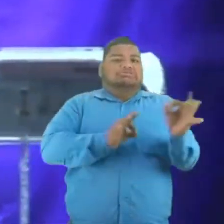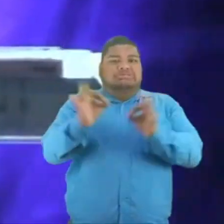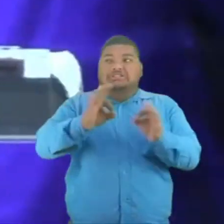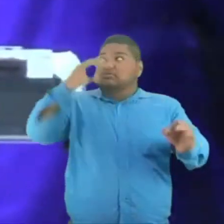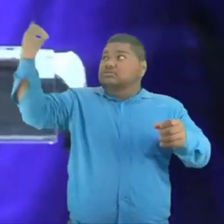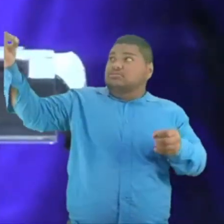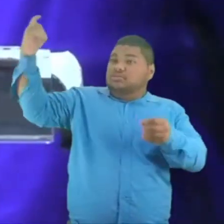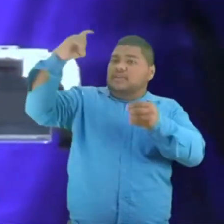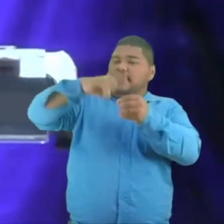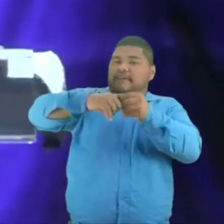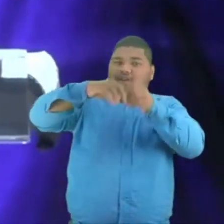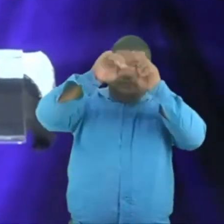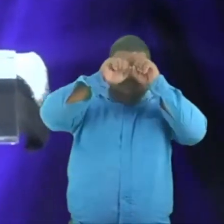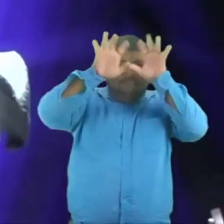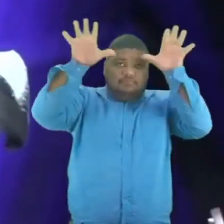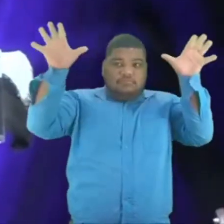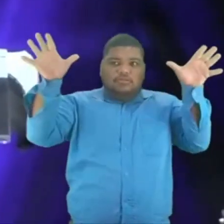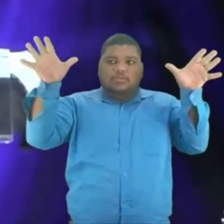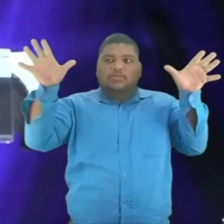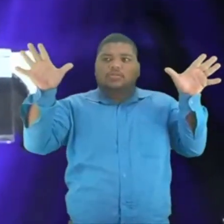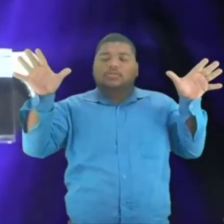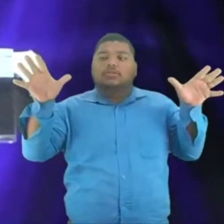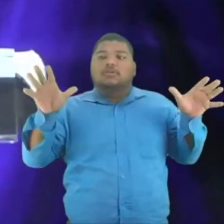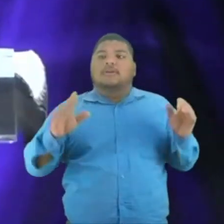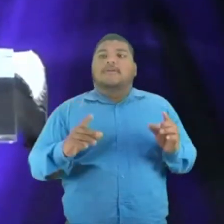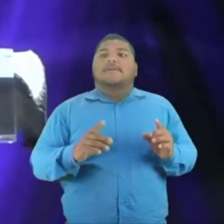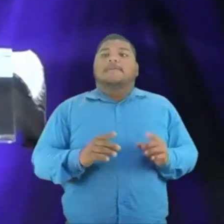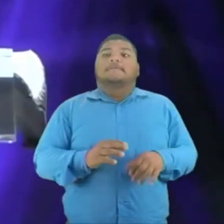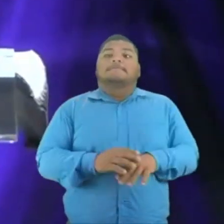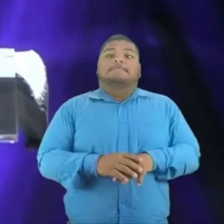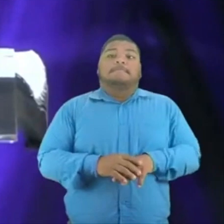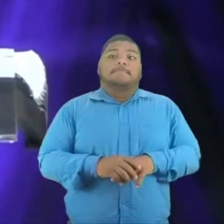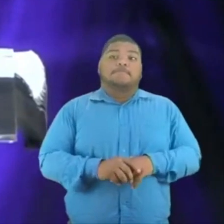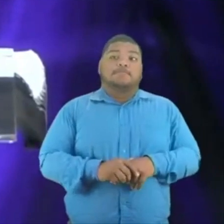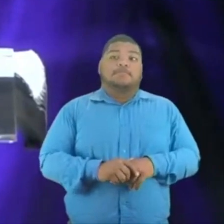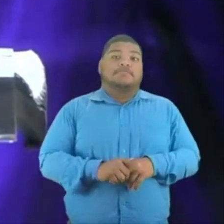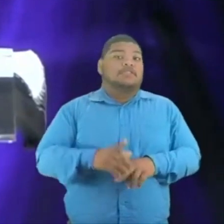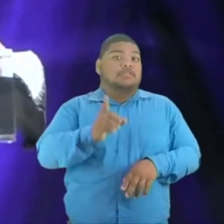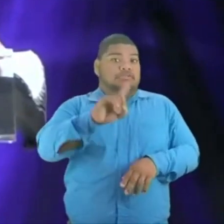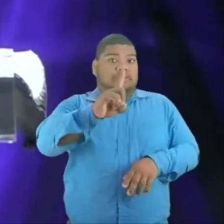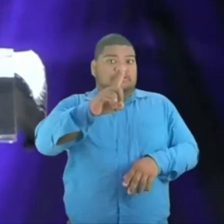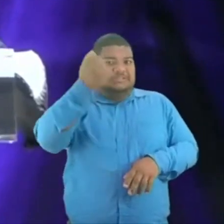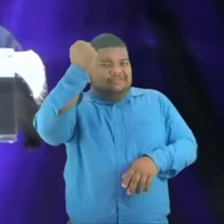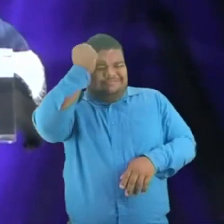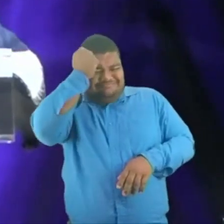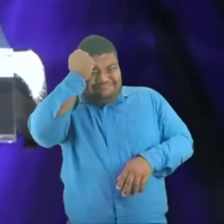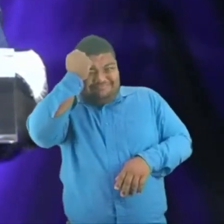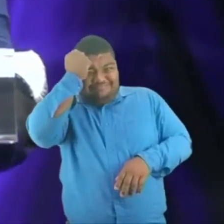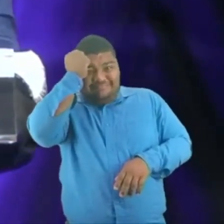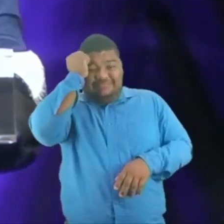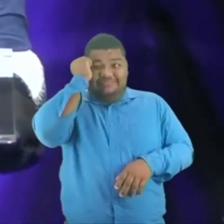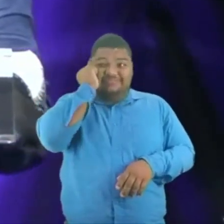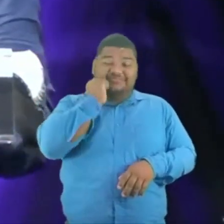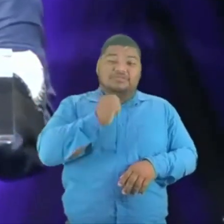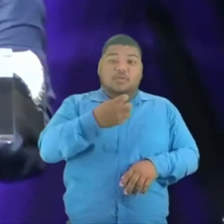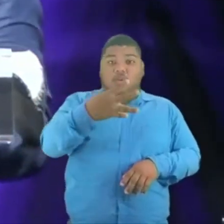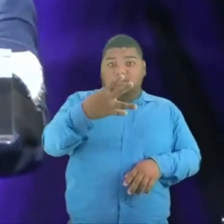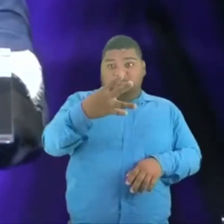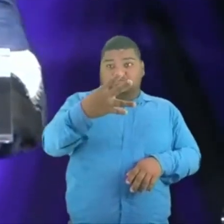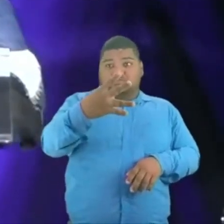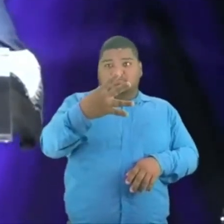redenção. Por isso, não se decepcione com a forma de Deus agir. 4,